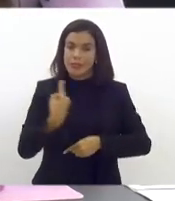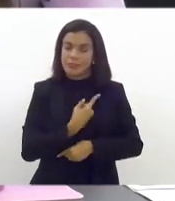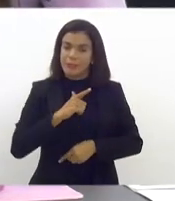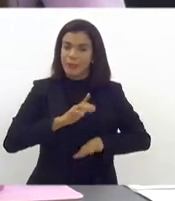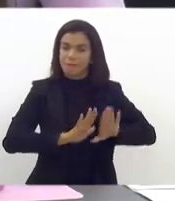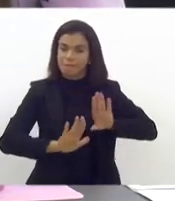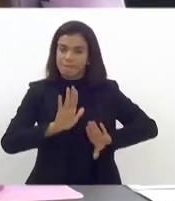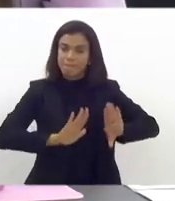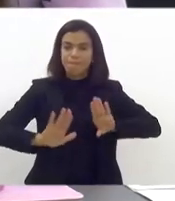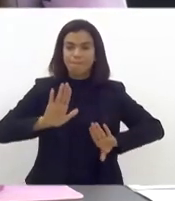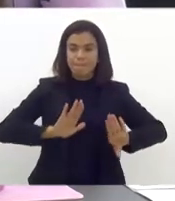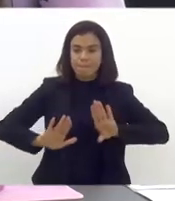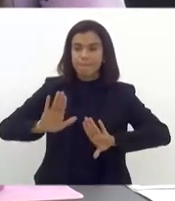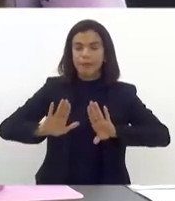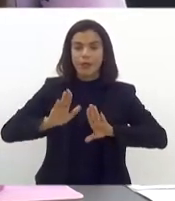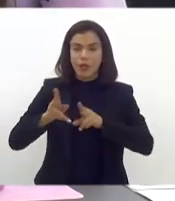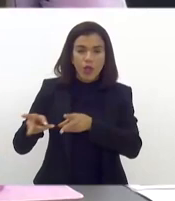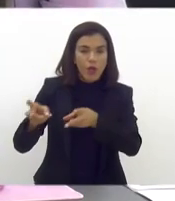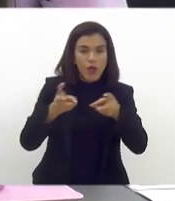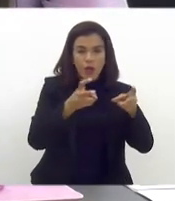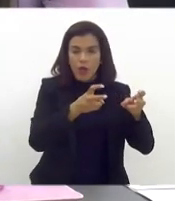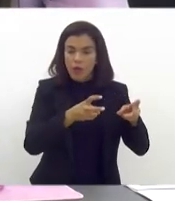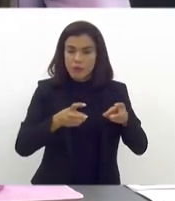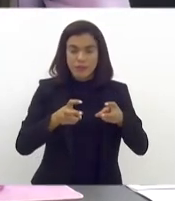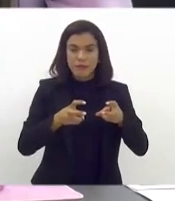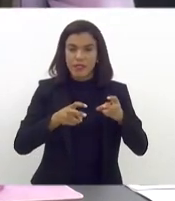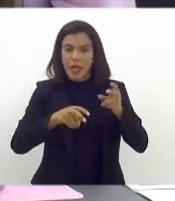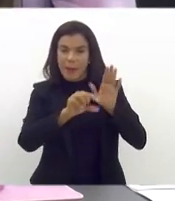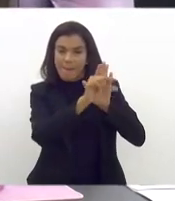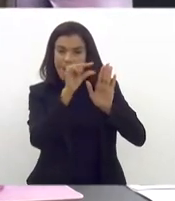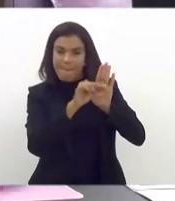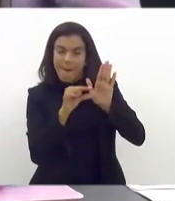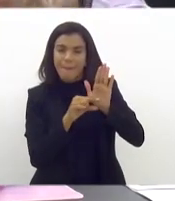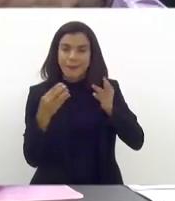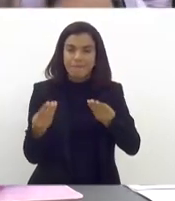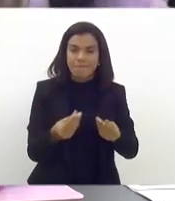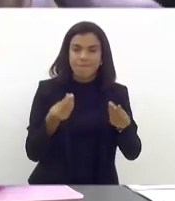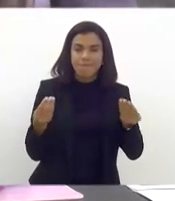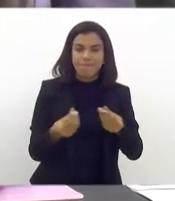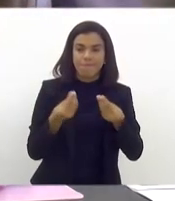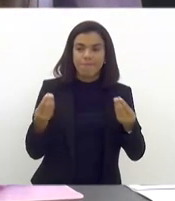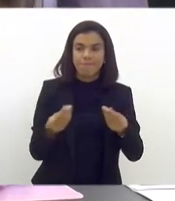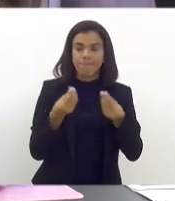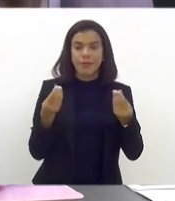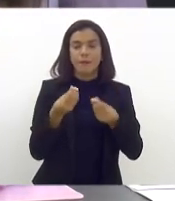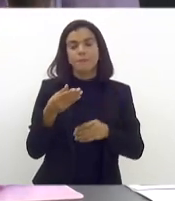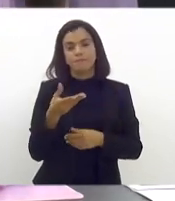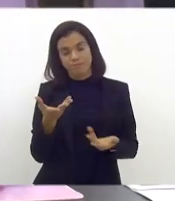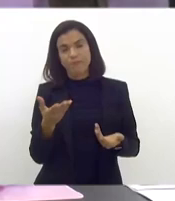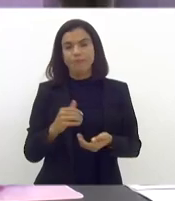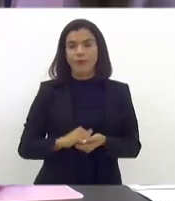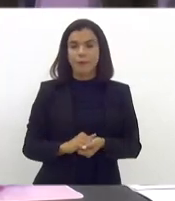deputado Amorim teve o cuidado de observar questões que são sensíveis, sobretudo a vamos chamar assim, né, a